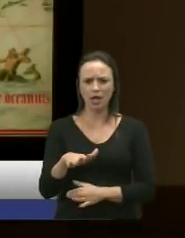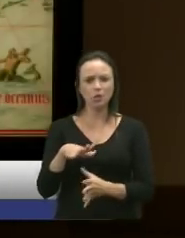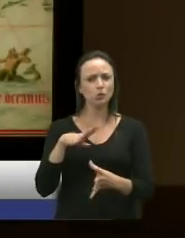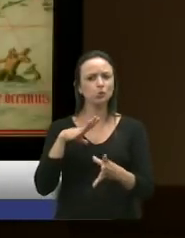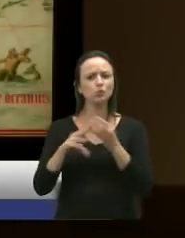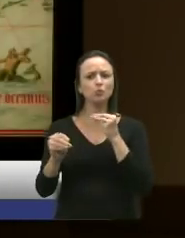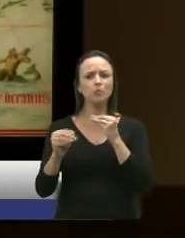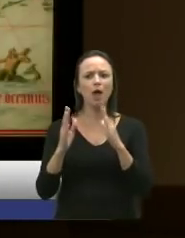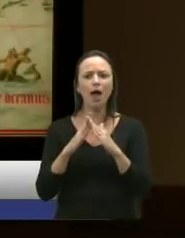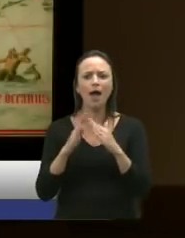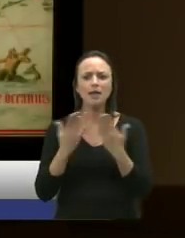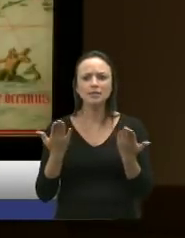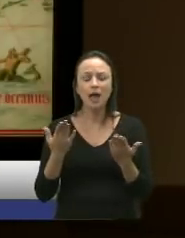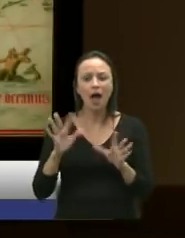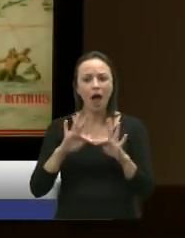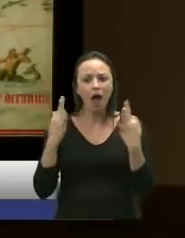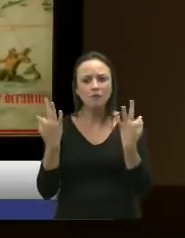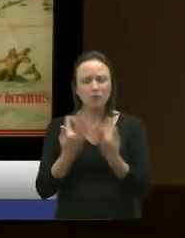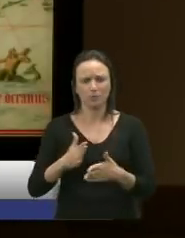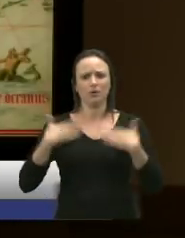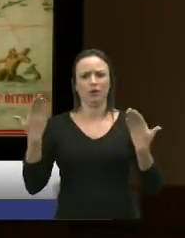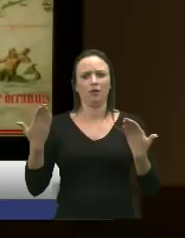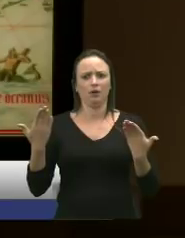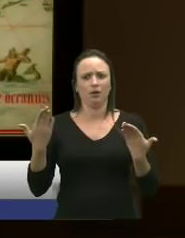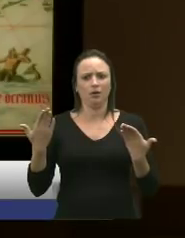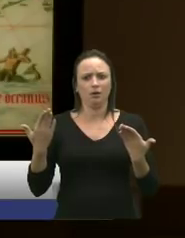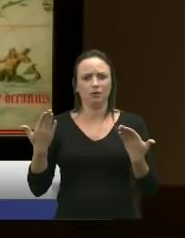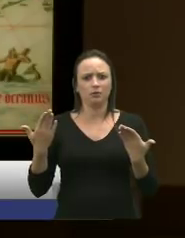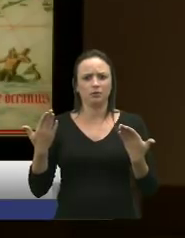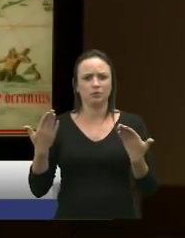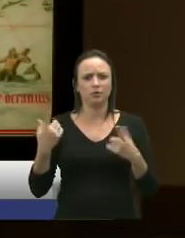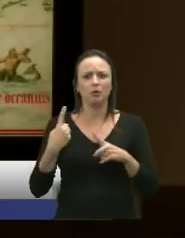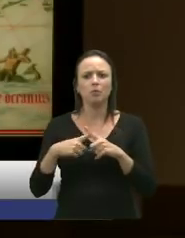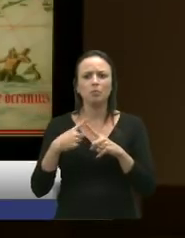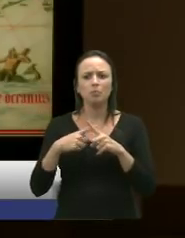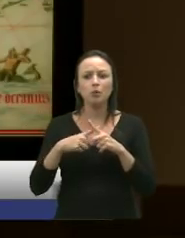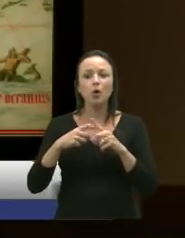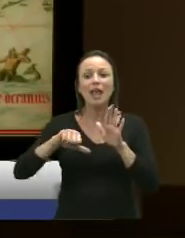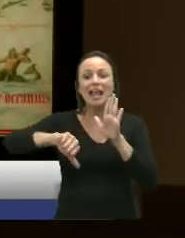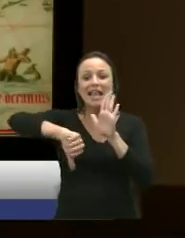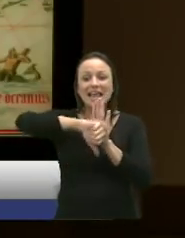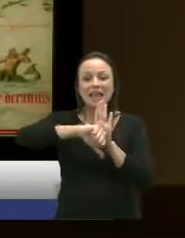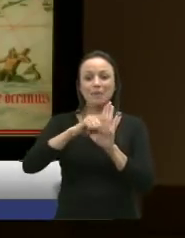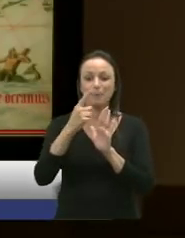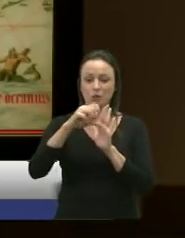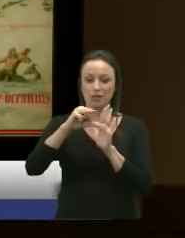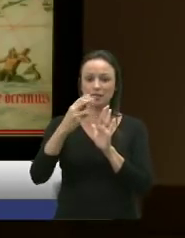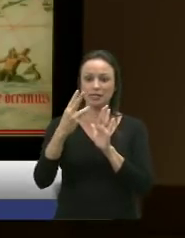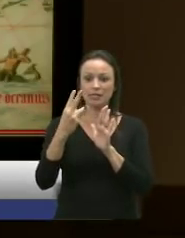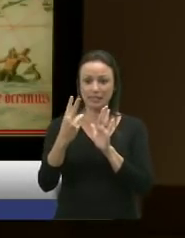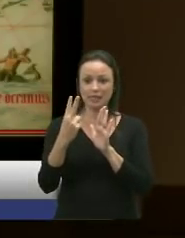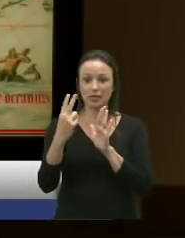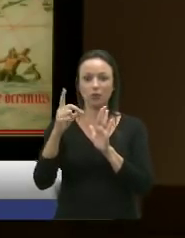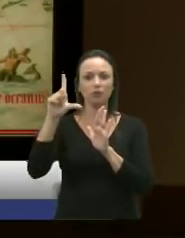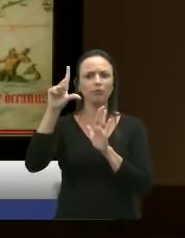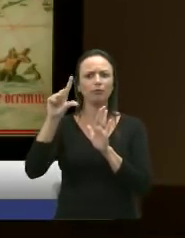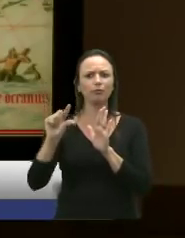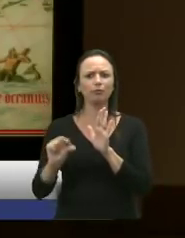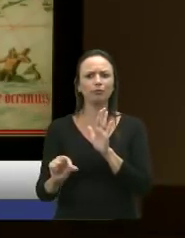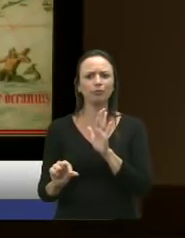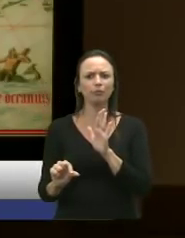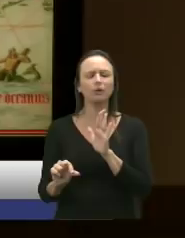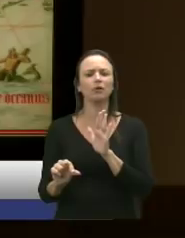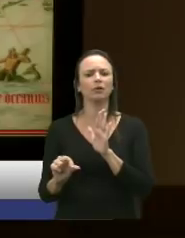para a família, porque o número de crimes se reduziu em 32, isso é dado estatístico. Um amigo nosso, coronel